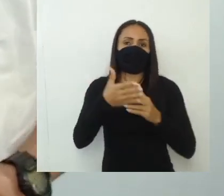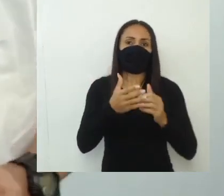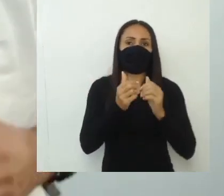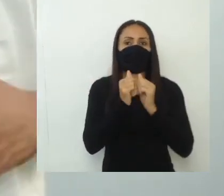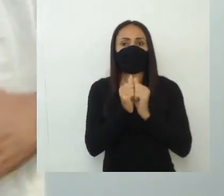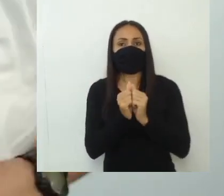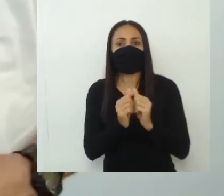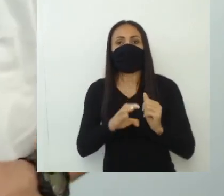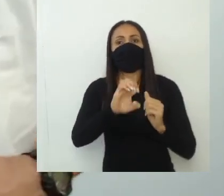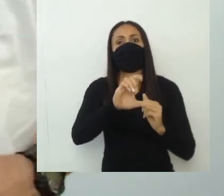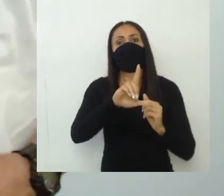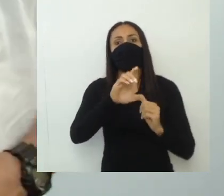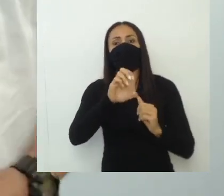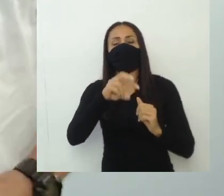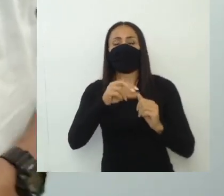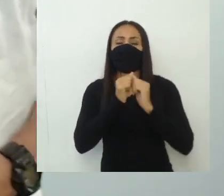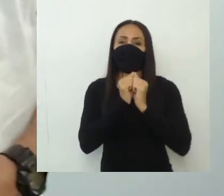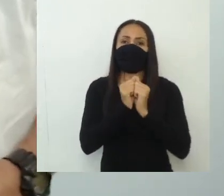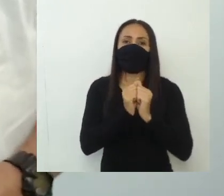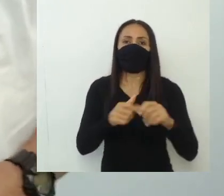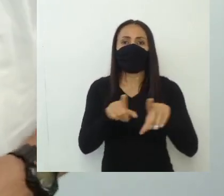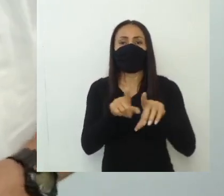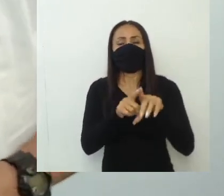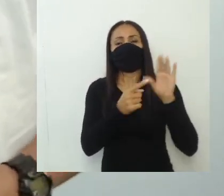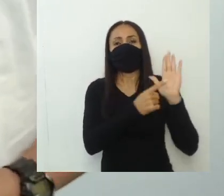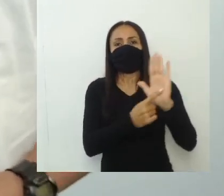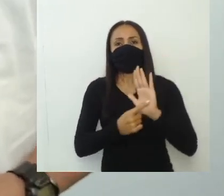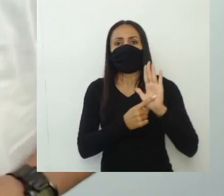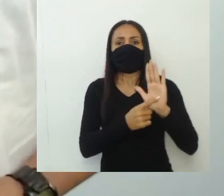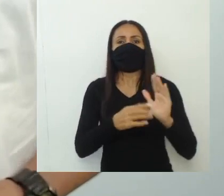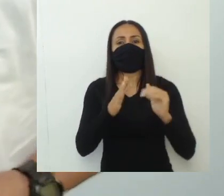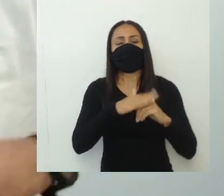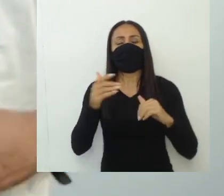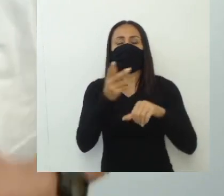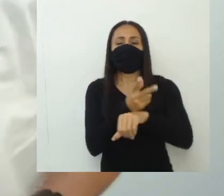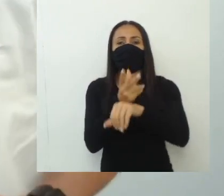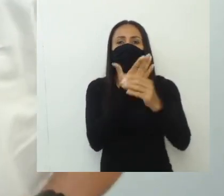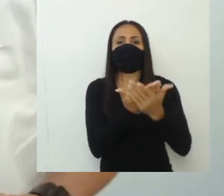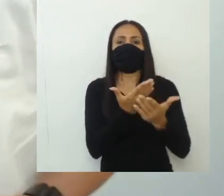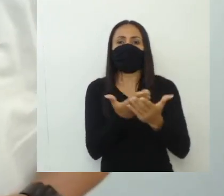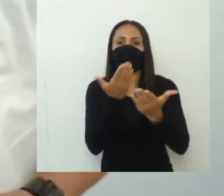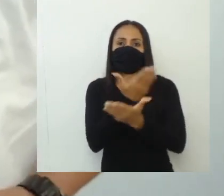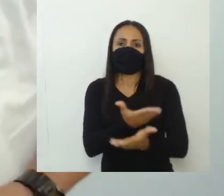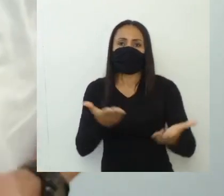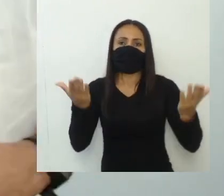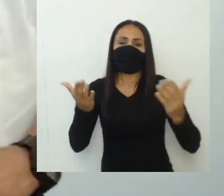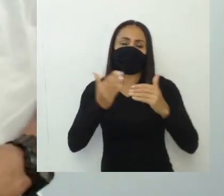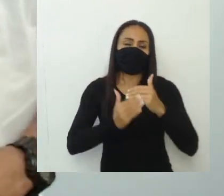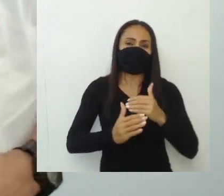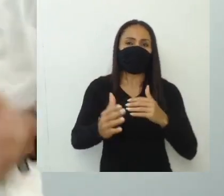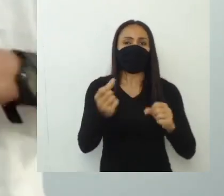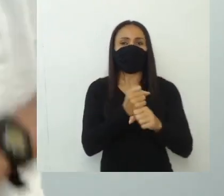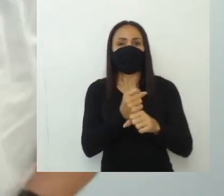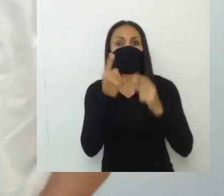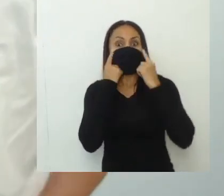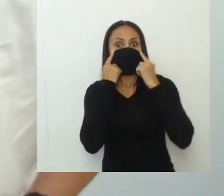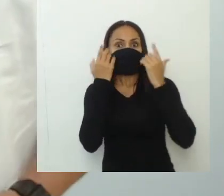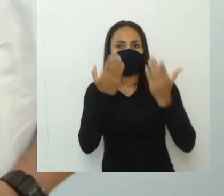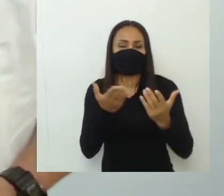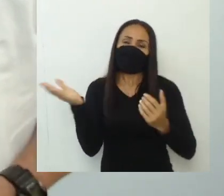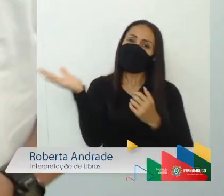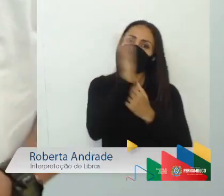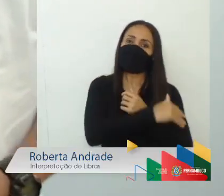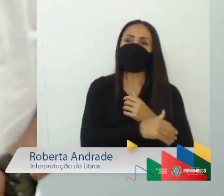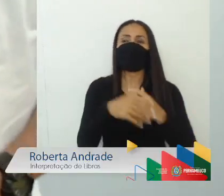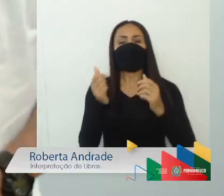Ellen está comigo para poder apresentar para você a melhor videoaula que você vai ter nesse começo de ano. Se liga aí, tá? Então vem comigo para a